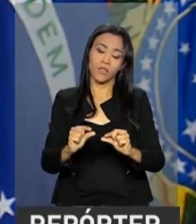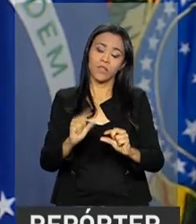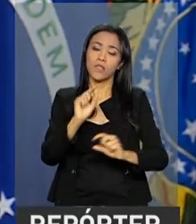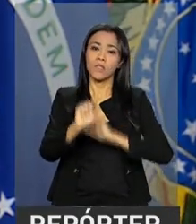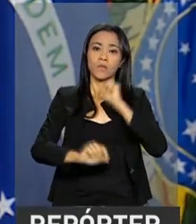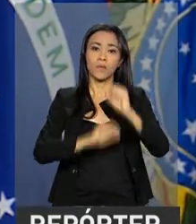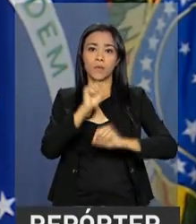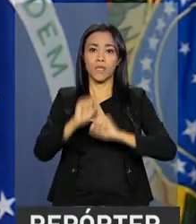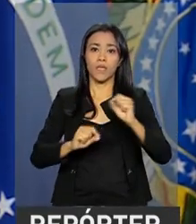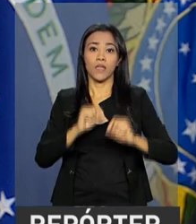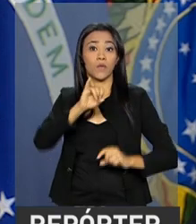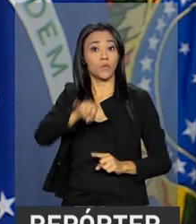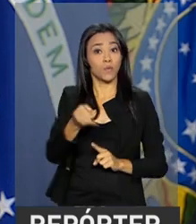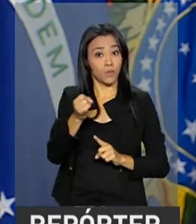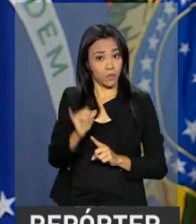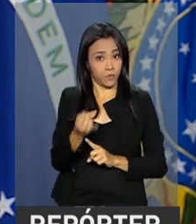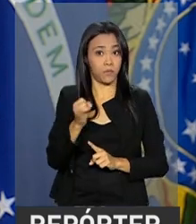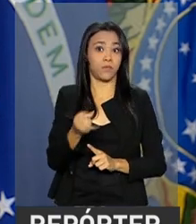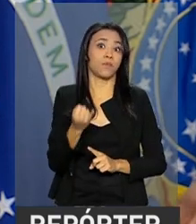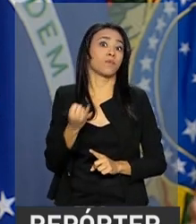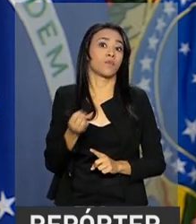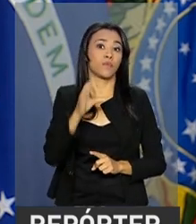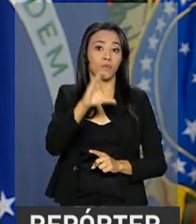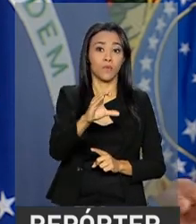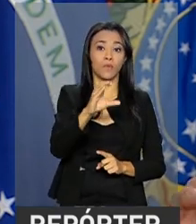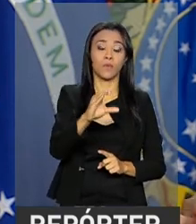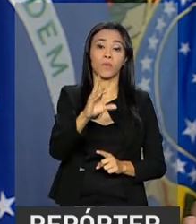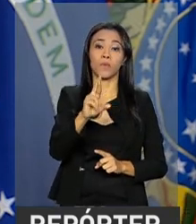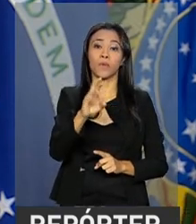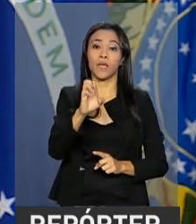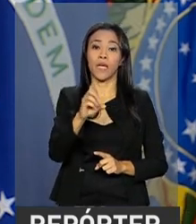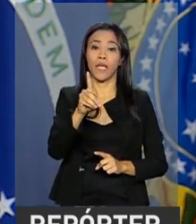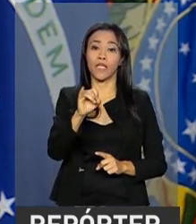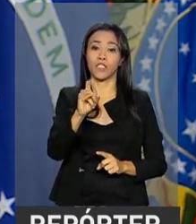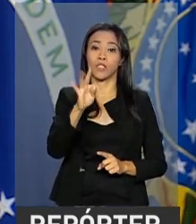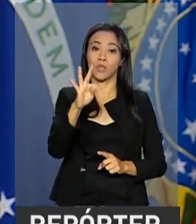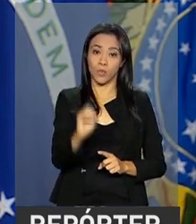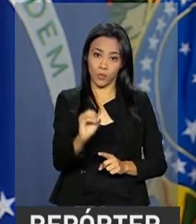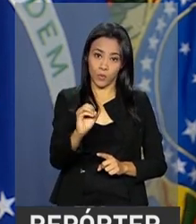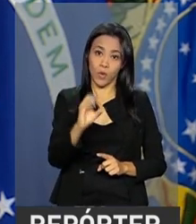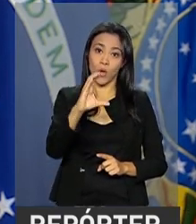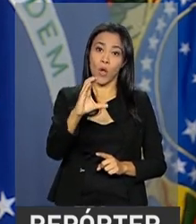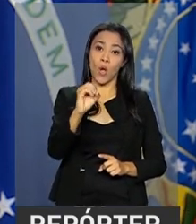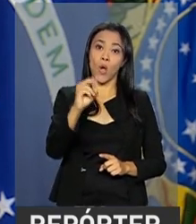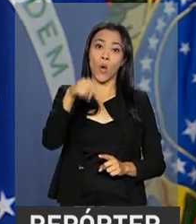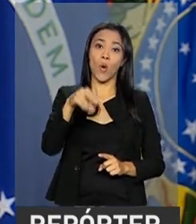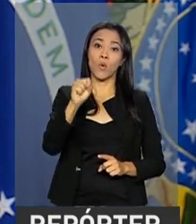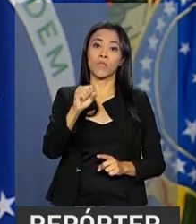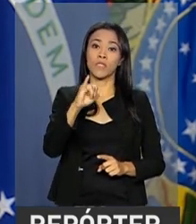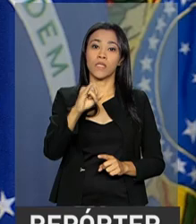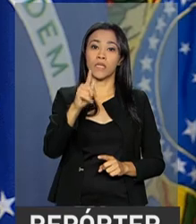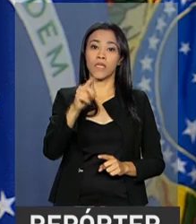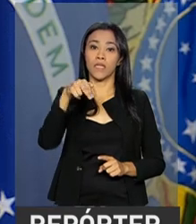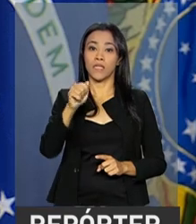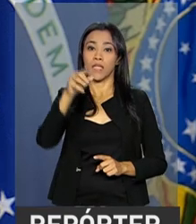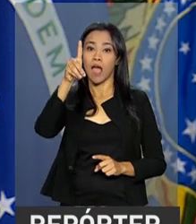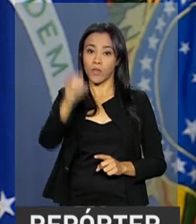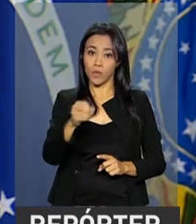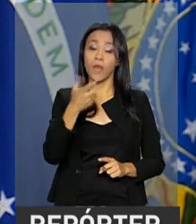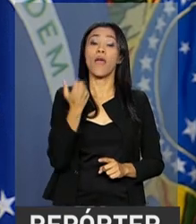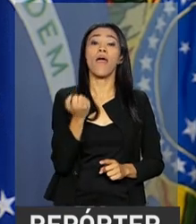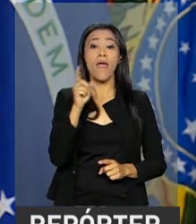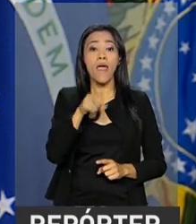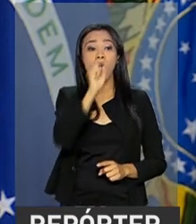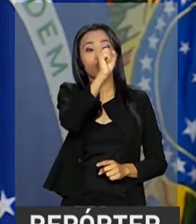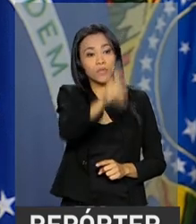teto dos juros do chamado crédito consignado esta é uma outra medida que aquele concedido a aposentados